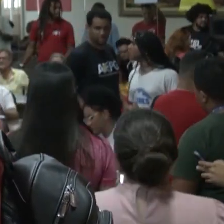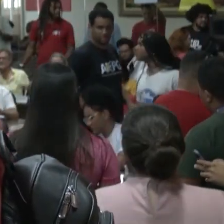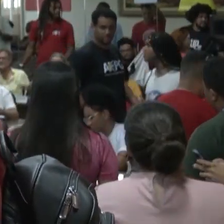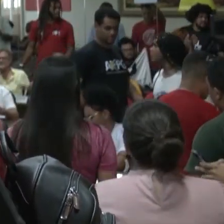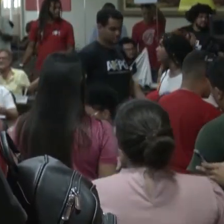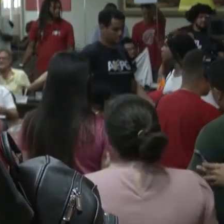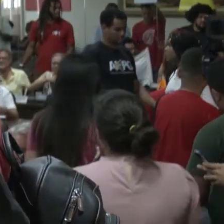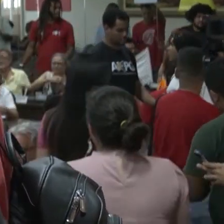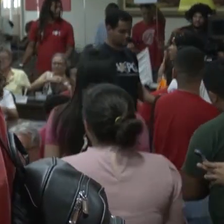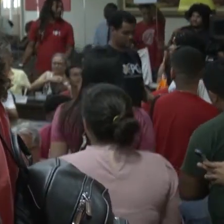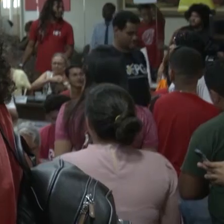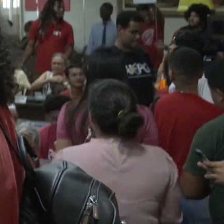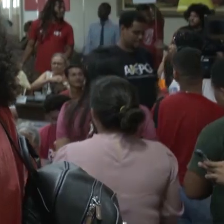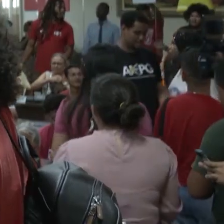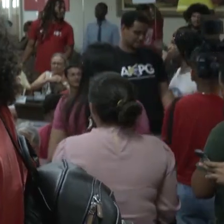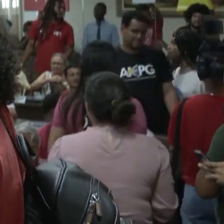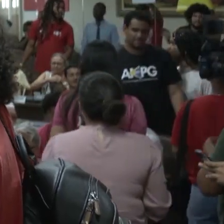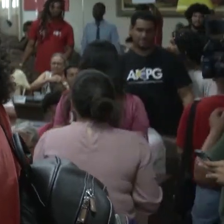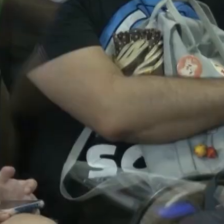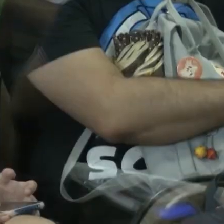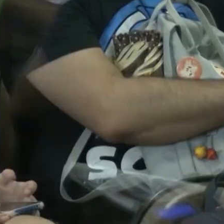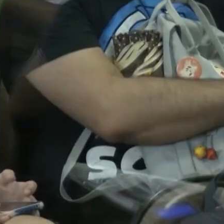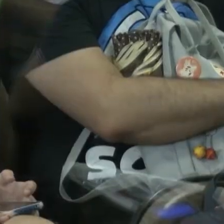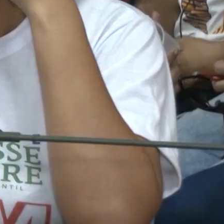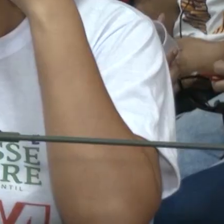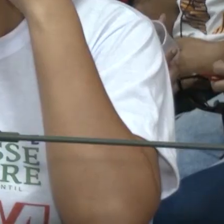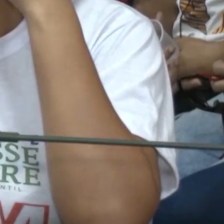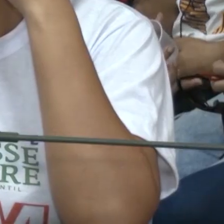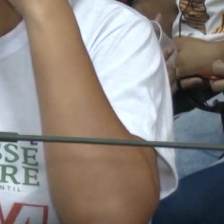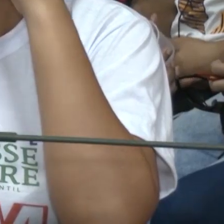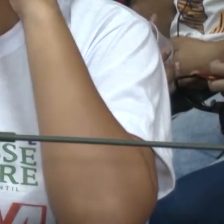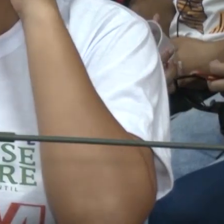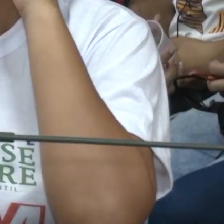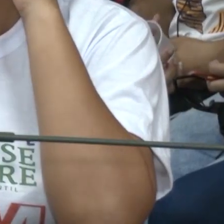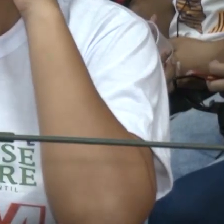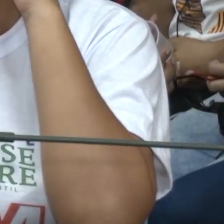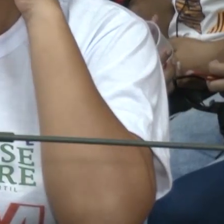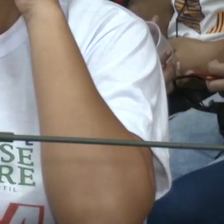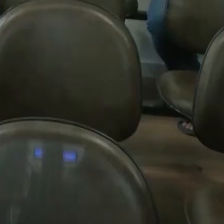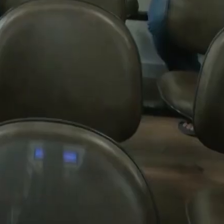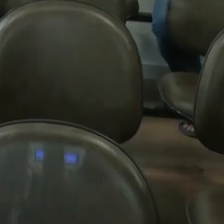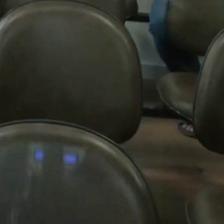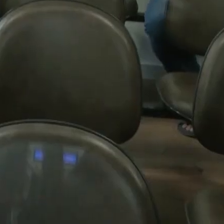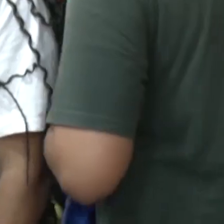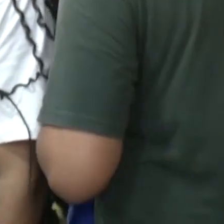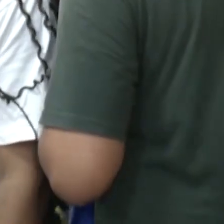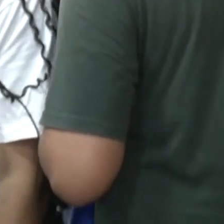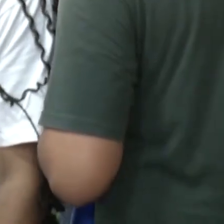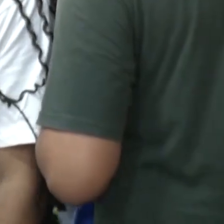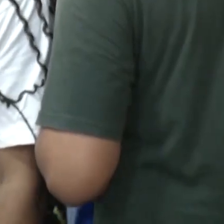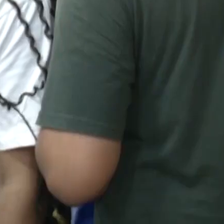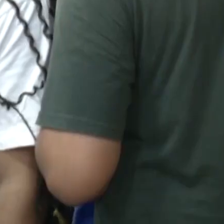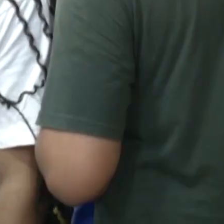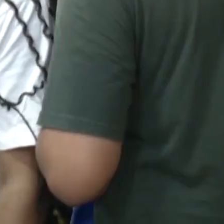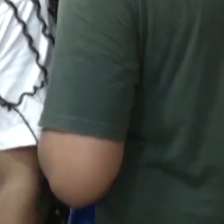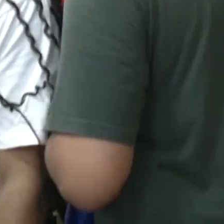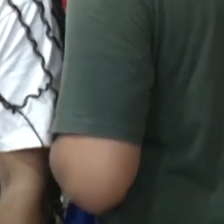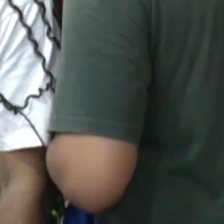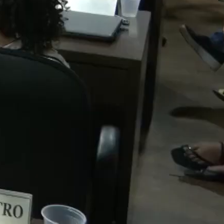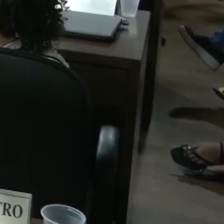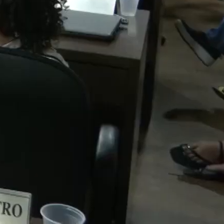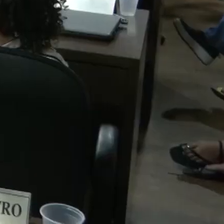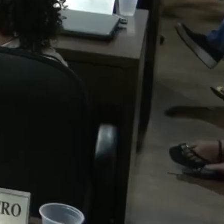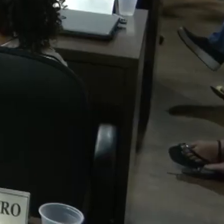essa vai trazer uma grande repercussão para São Luís. Estudantes e líderes de movimentos sindicais, com faixas e cartazes,